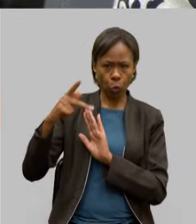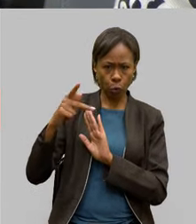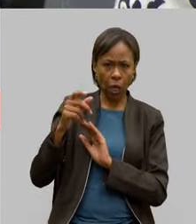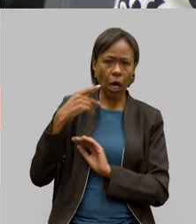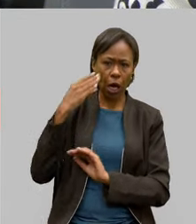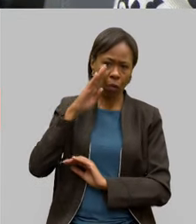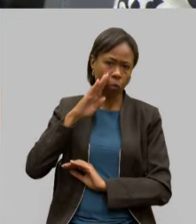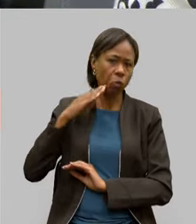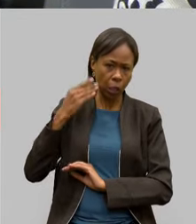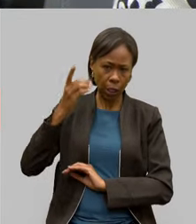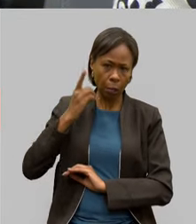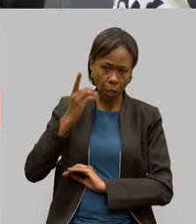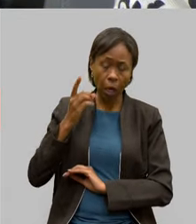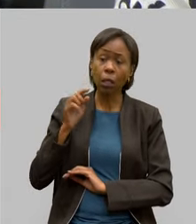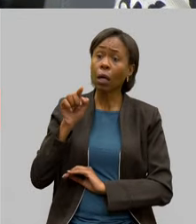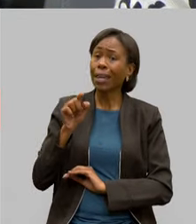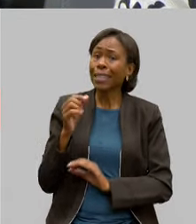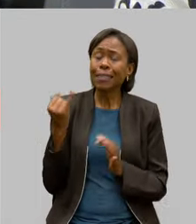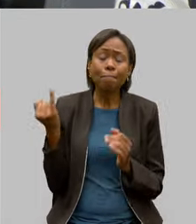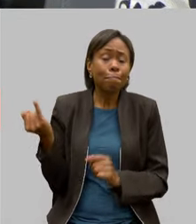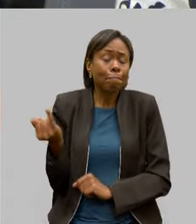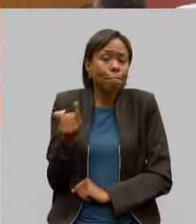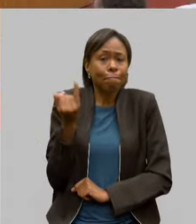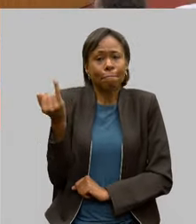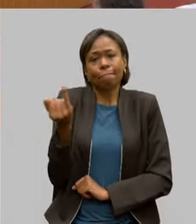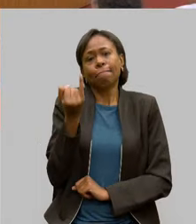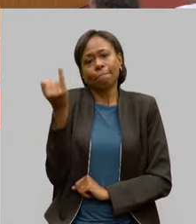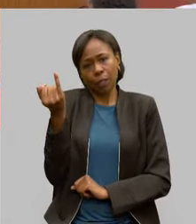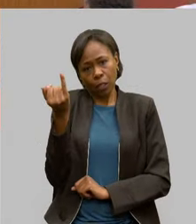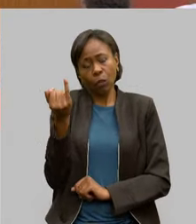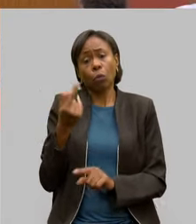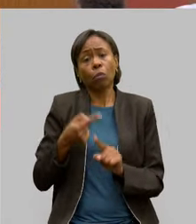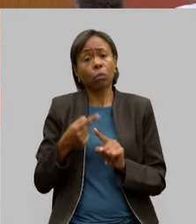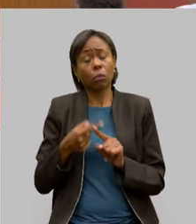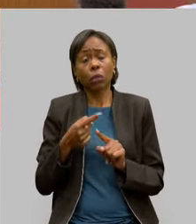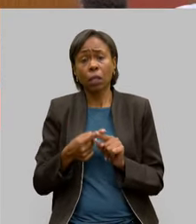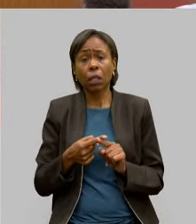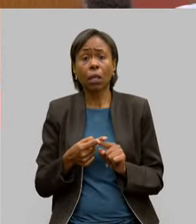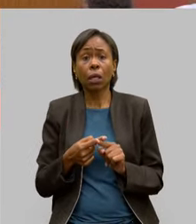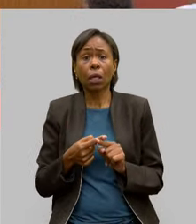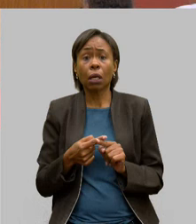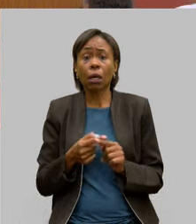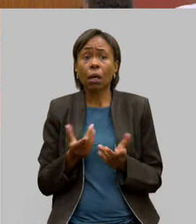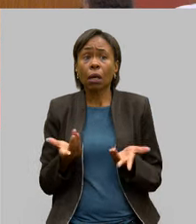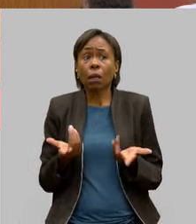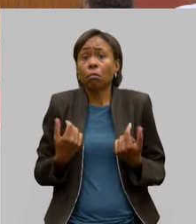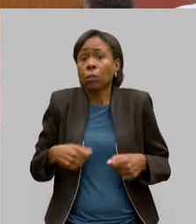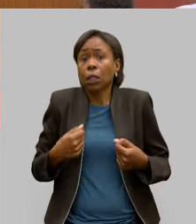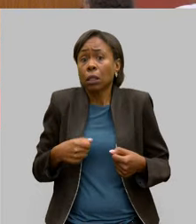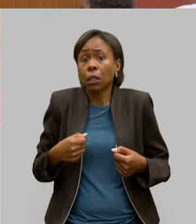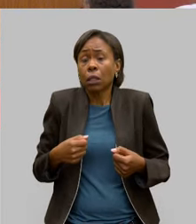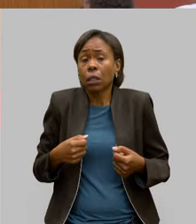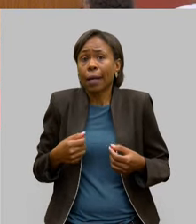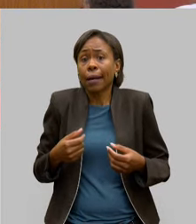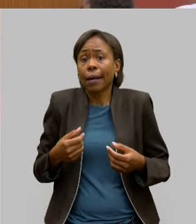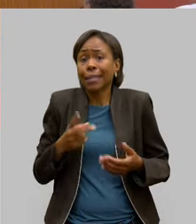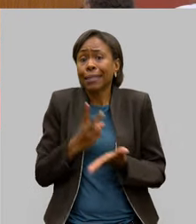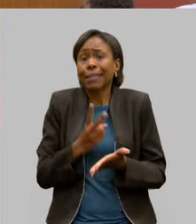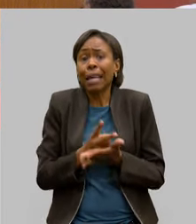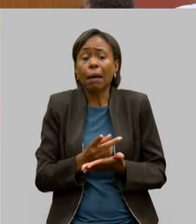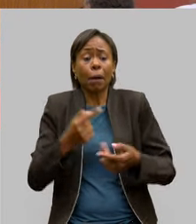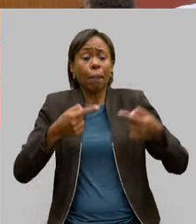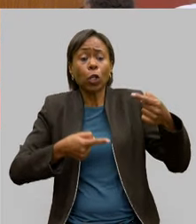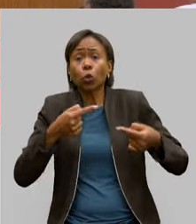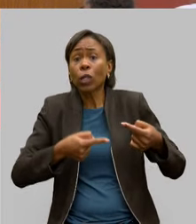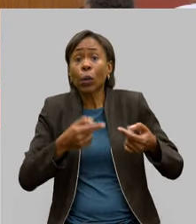é fundamental porque a gente começa a não ter que discutir o óbvio né A não ter que bater na tecla